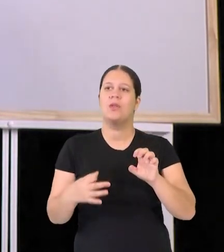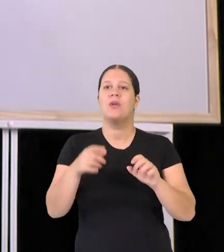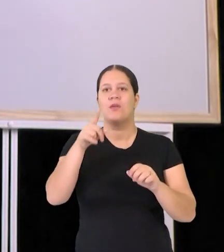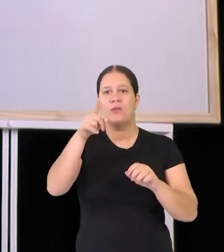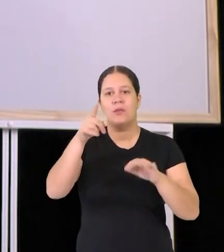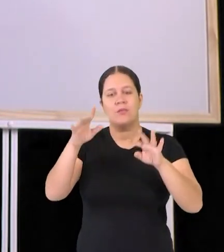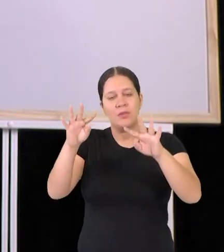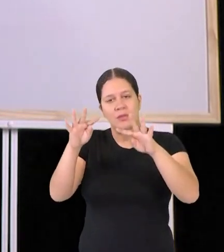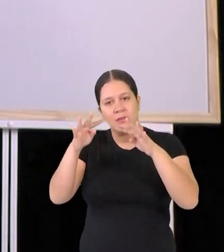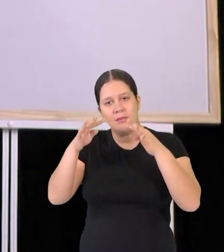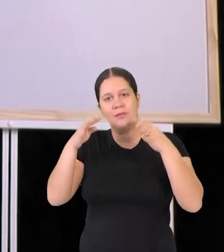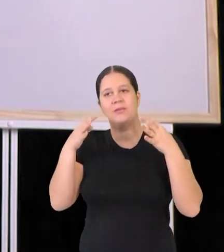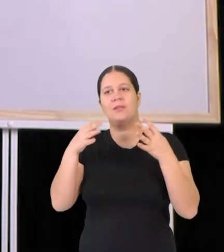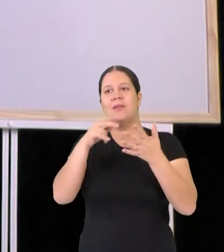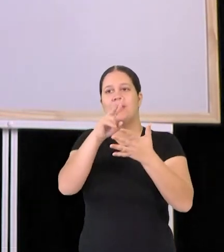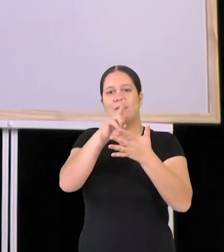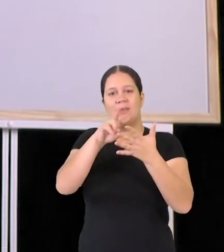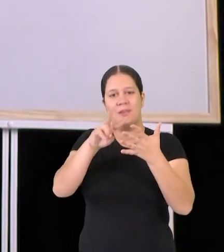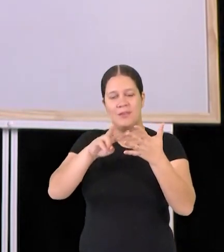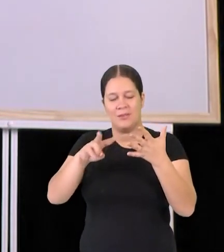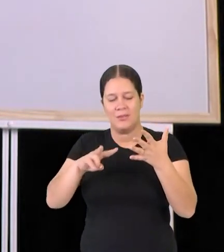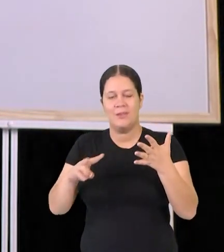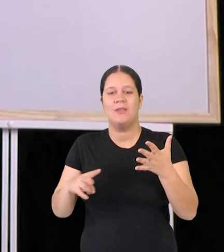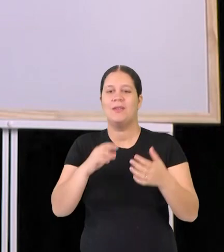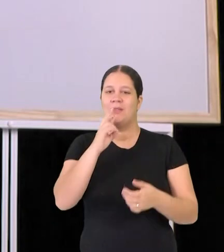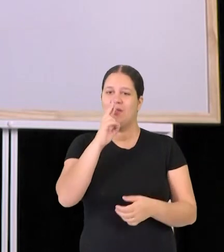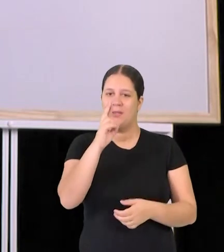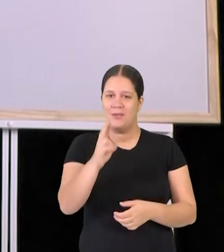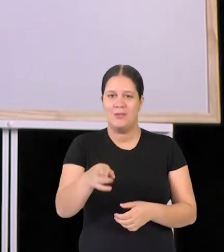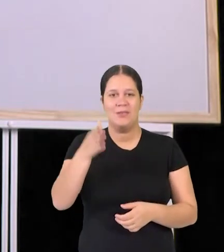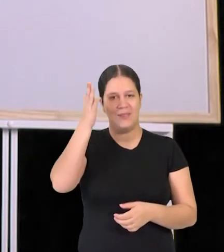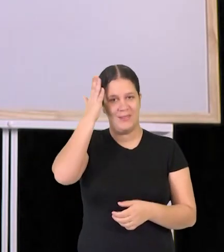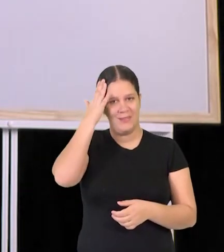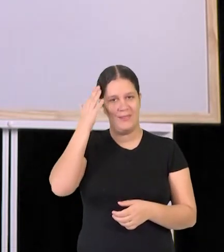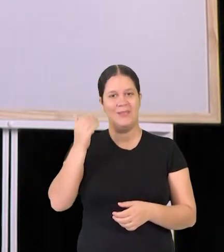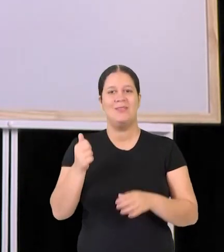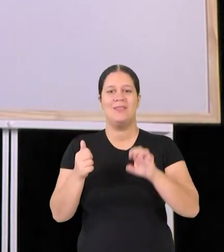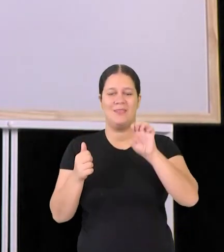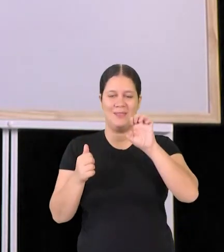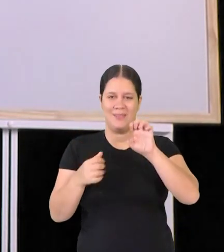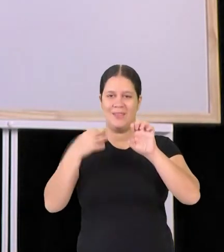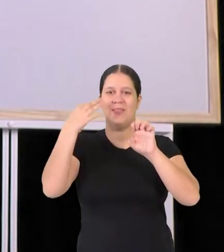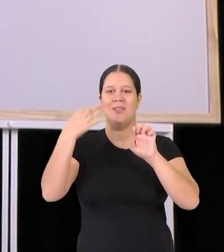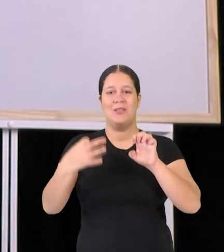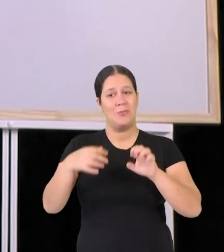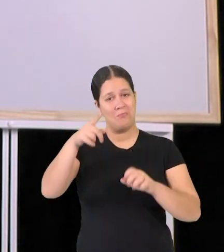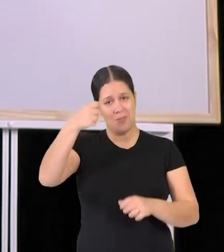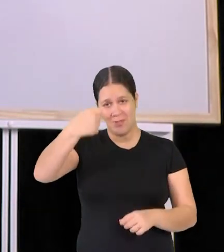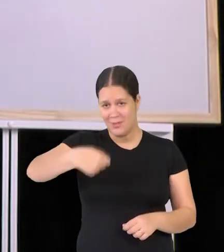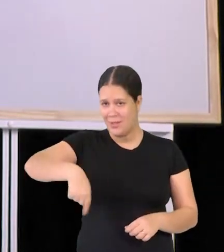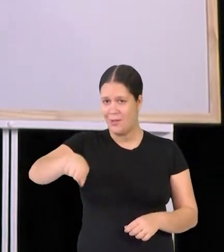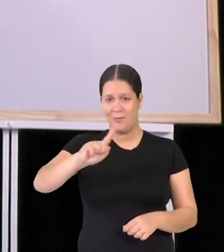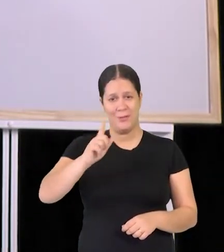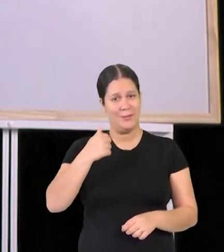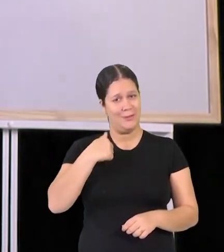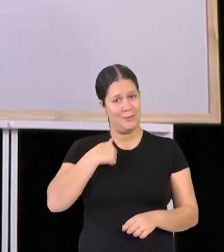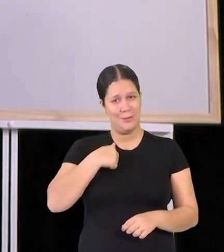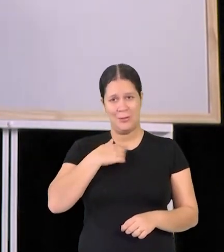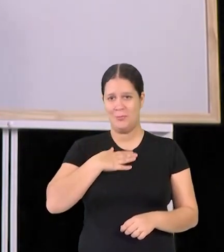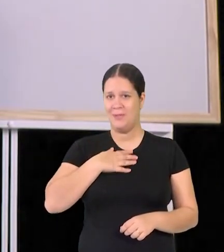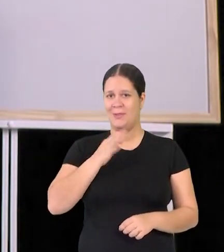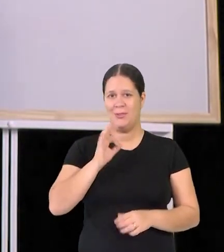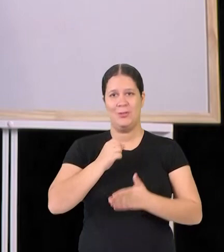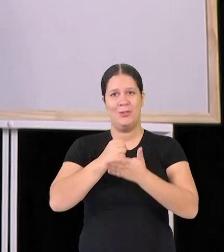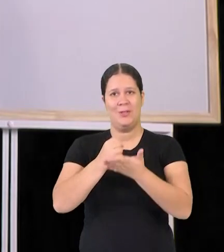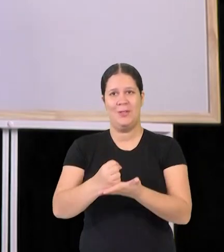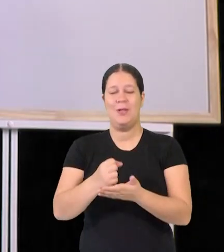você prestou atenção na leitura, tu já sabia que a resposta era a letra E. Tu nem precisava de mim. Tranquilo? Vamos embora agora